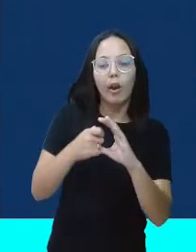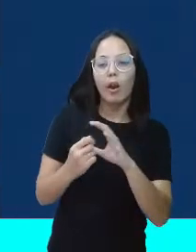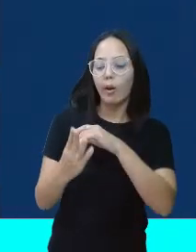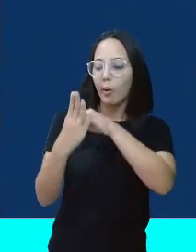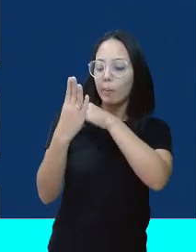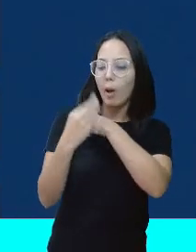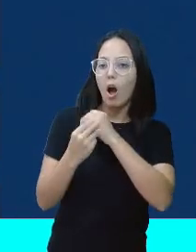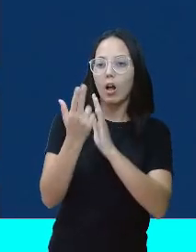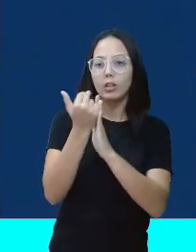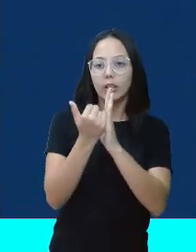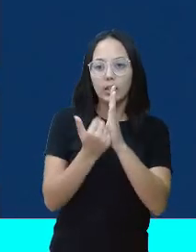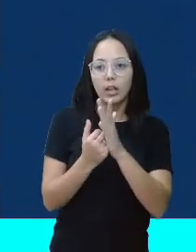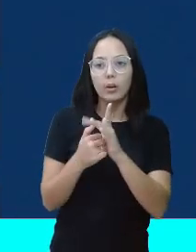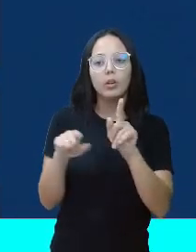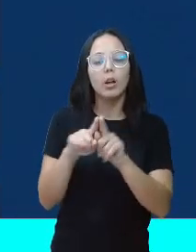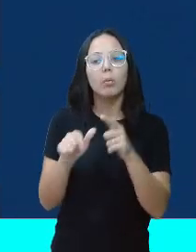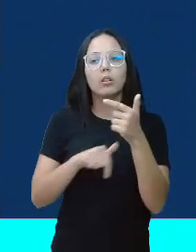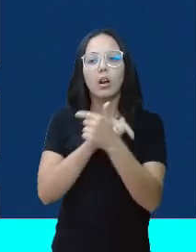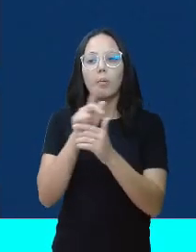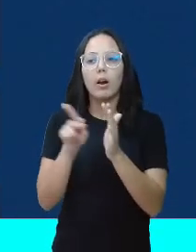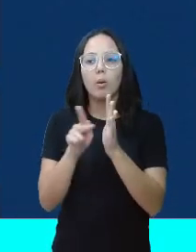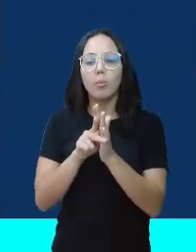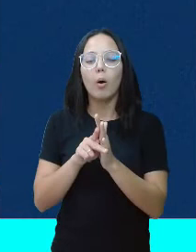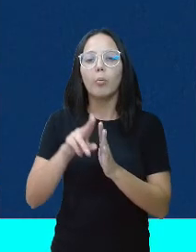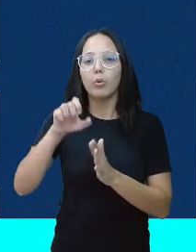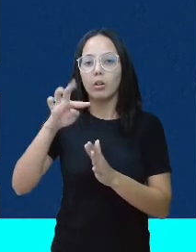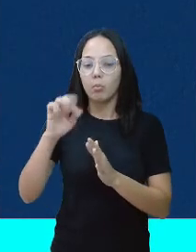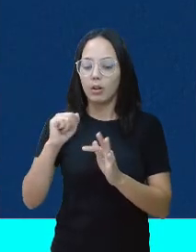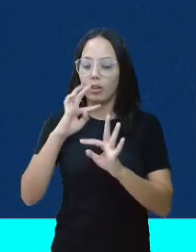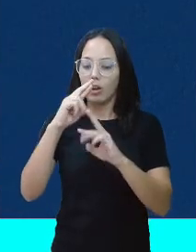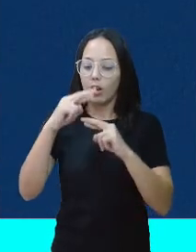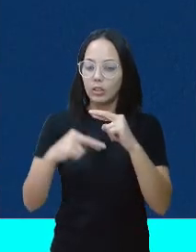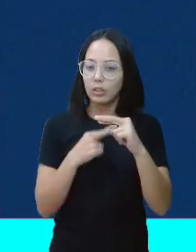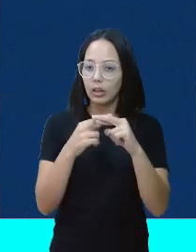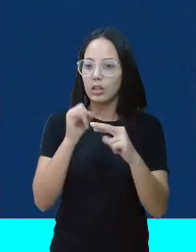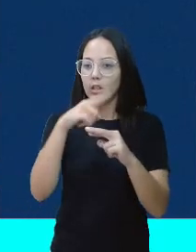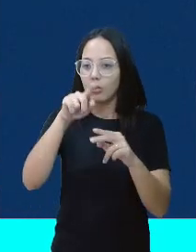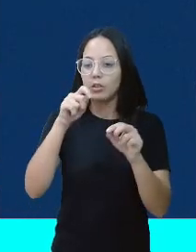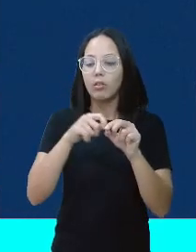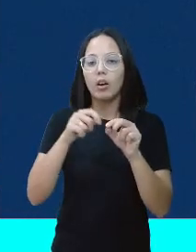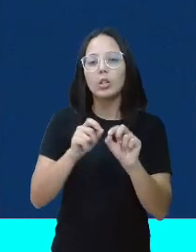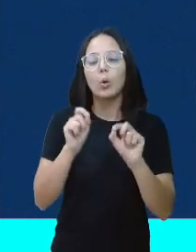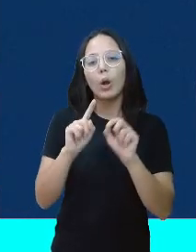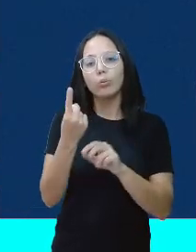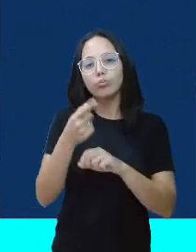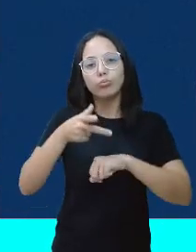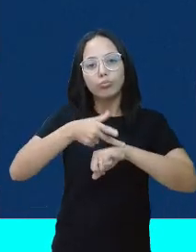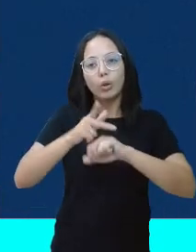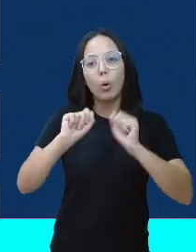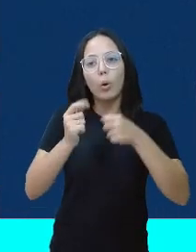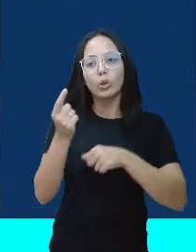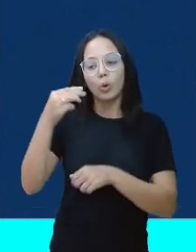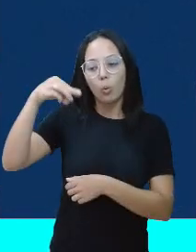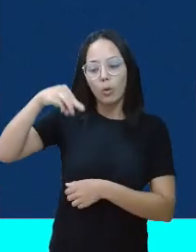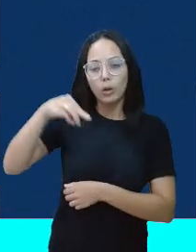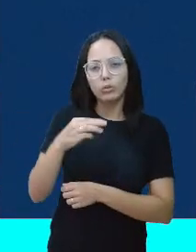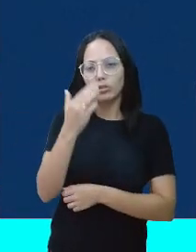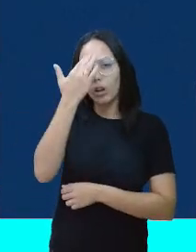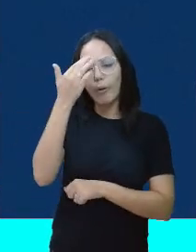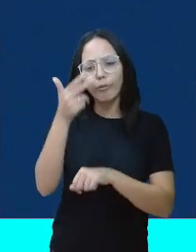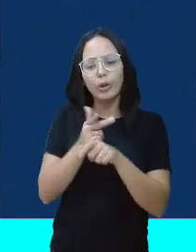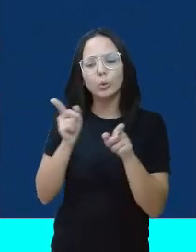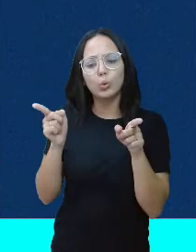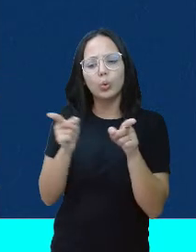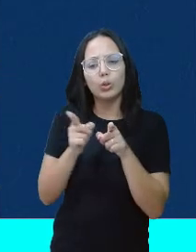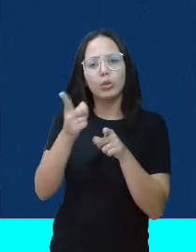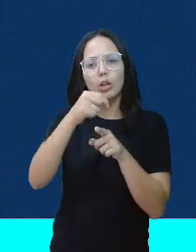fotografias, desenhos e até trabalho de meta-reciclagem. Então, se você vai escrever um vídeo, pode ser até 1 minuto hashtag, aquele pequenininho que você